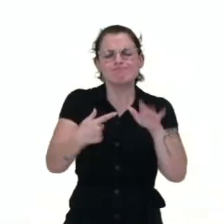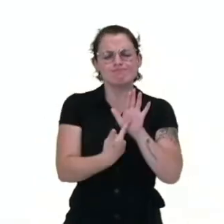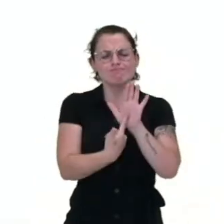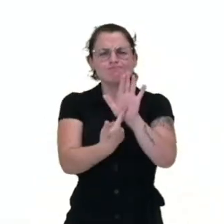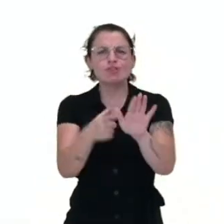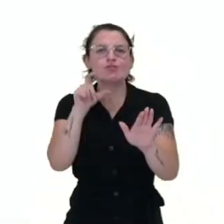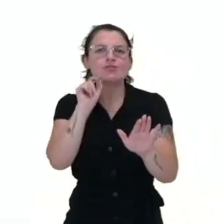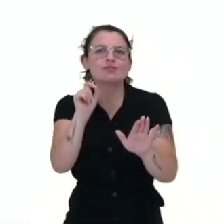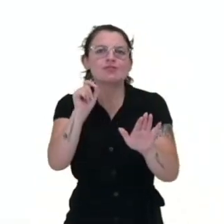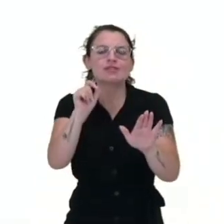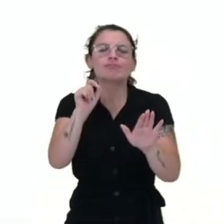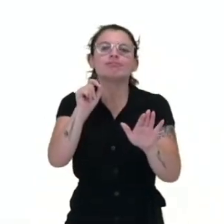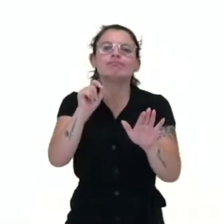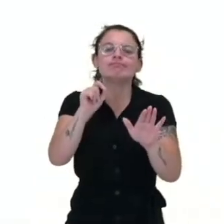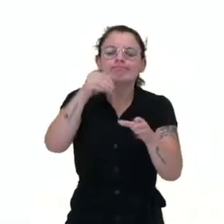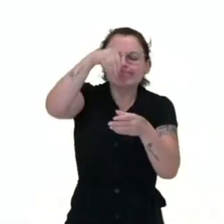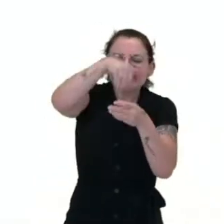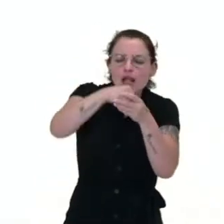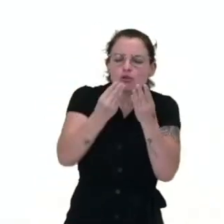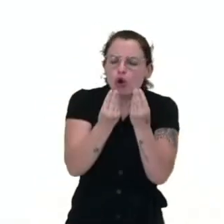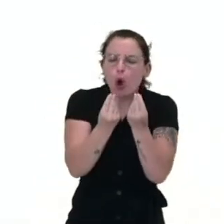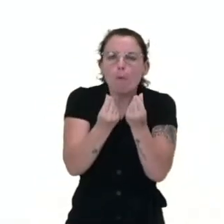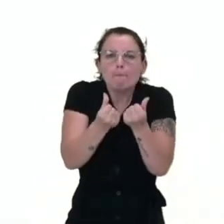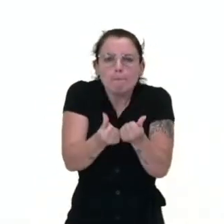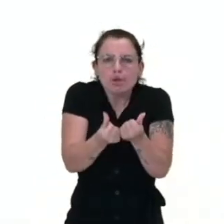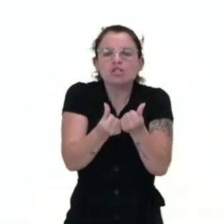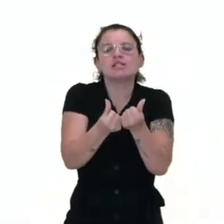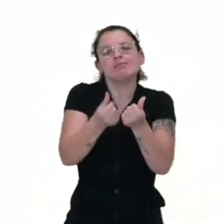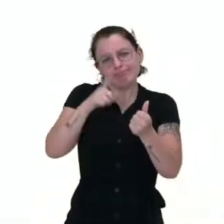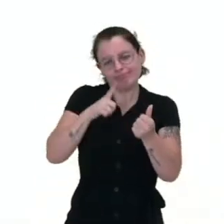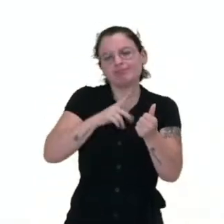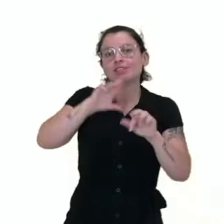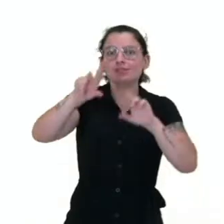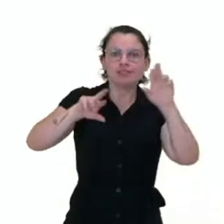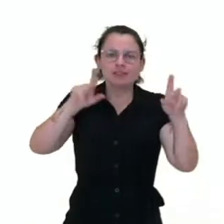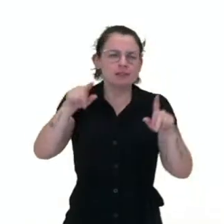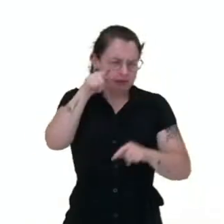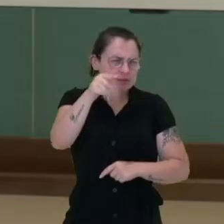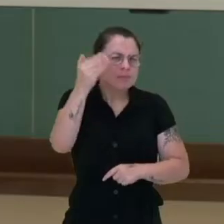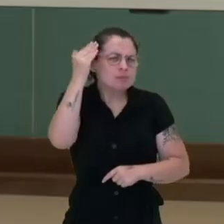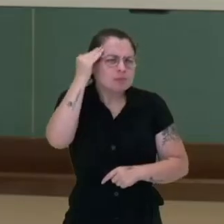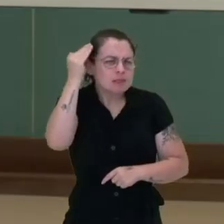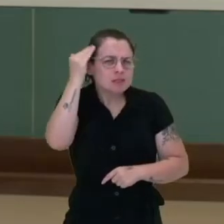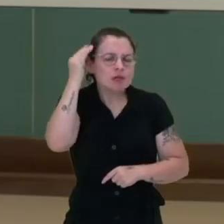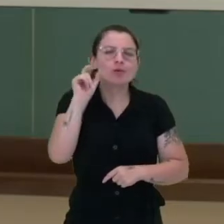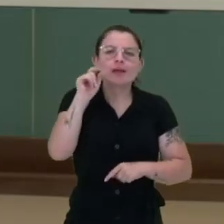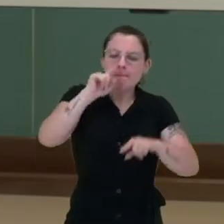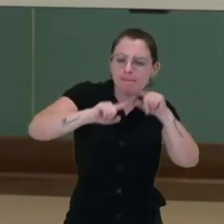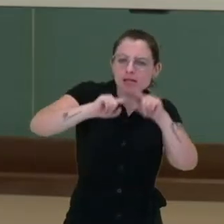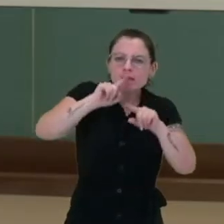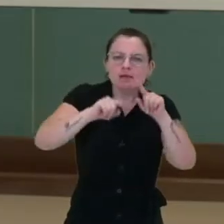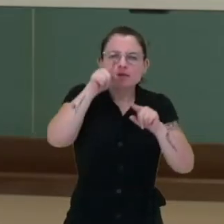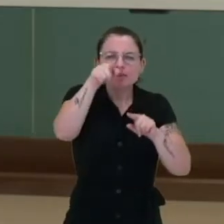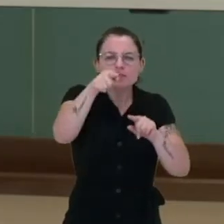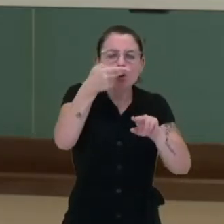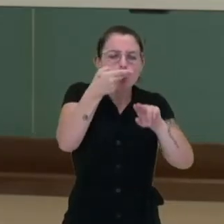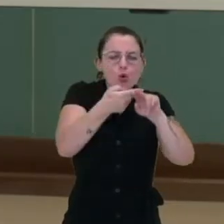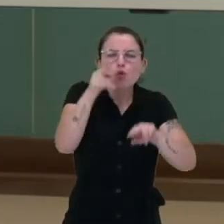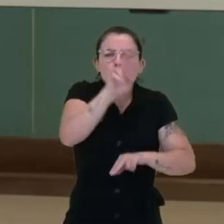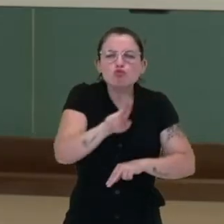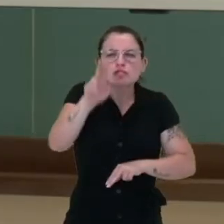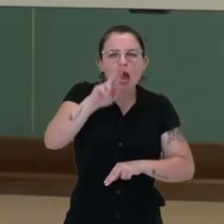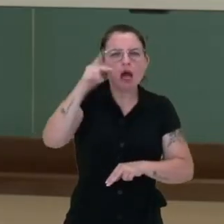diferentes composições. É verdade. Você já parou para pensar nos objetos que você usa no seu dia a